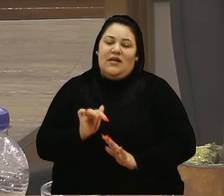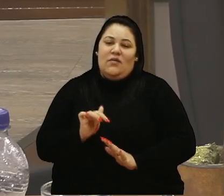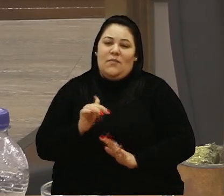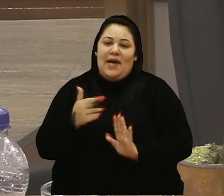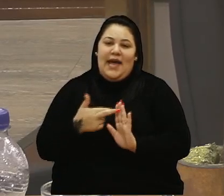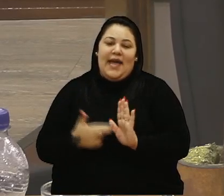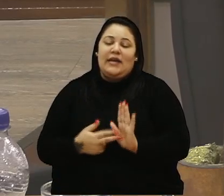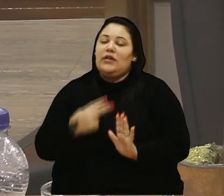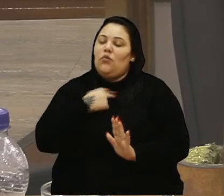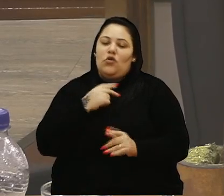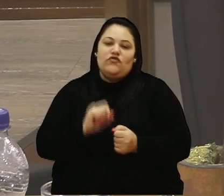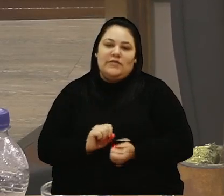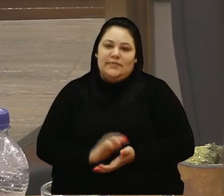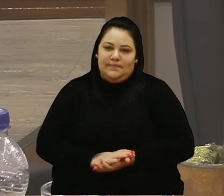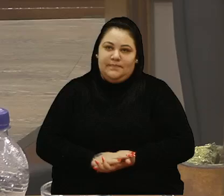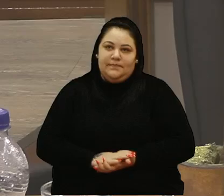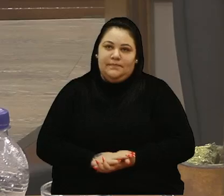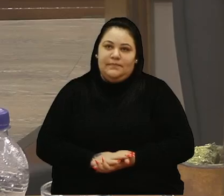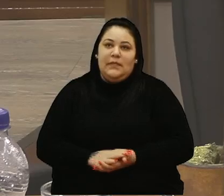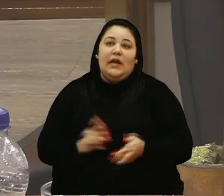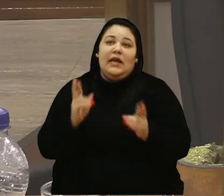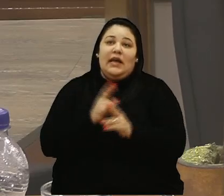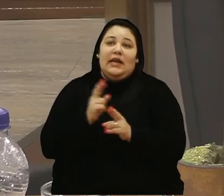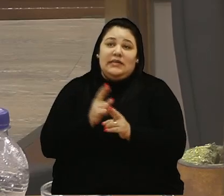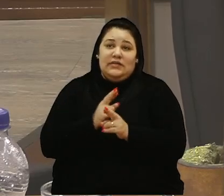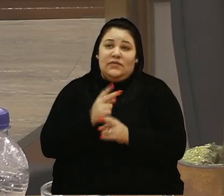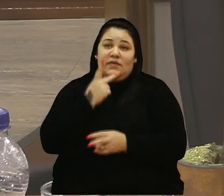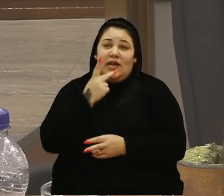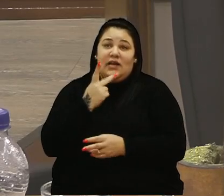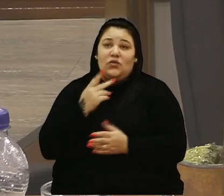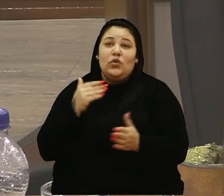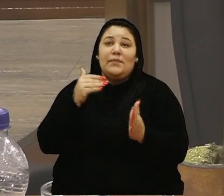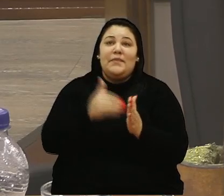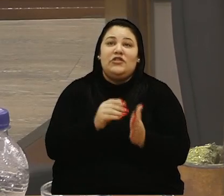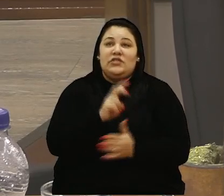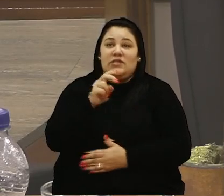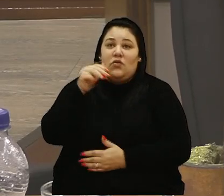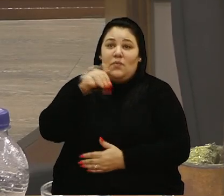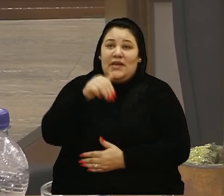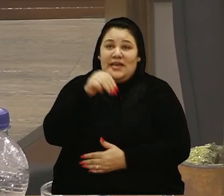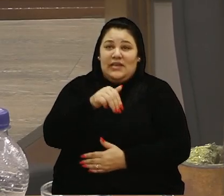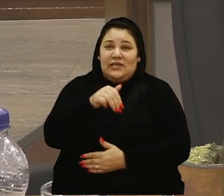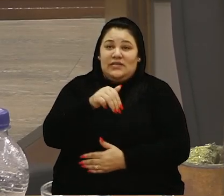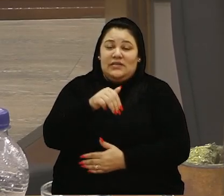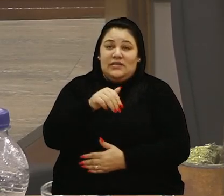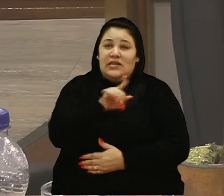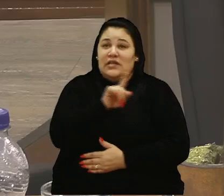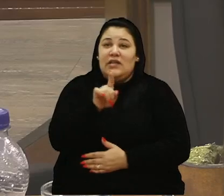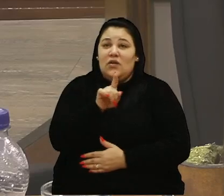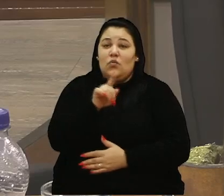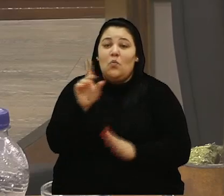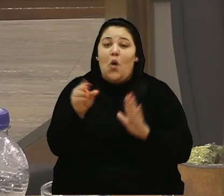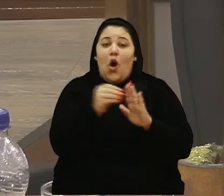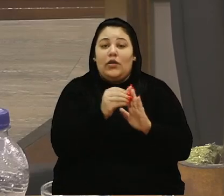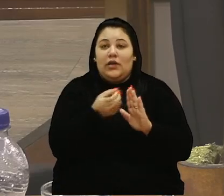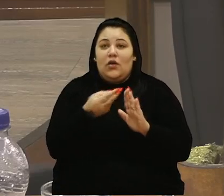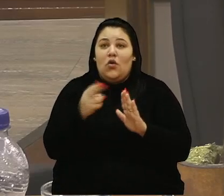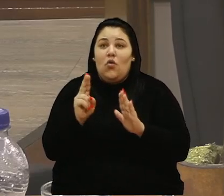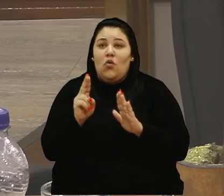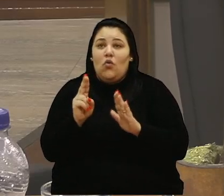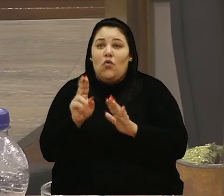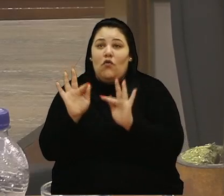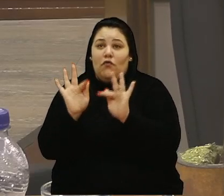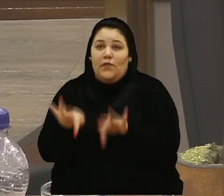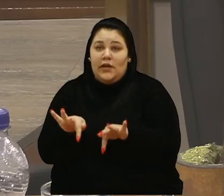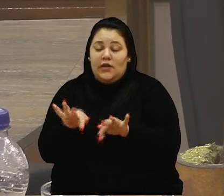não pode ser feito. E a relação da tolerância, na verdade, ela é de 5 minutos quando não se coloca ou quando se vence. Eu acho que a gente